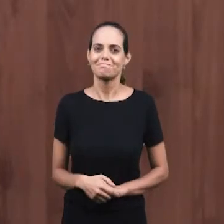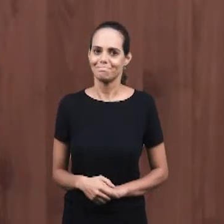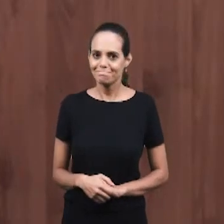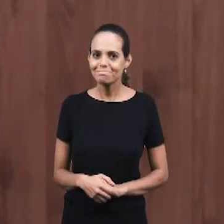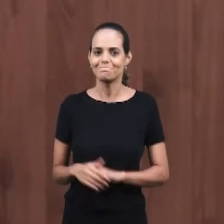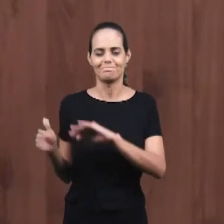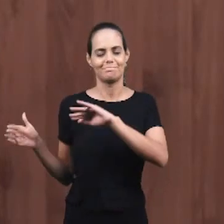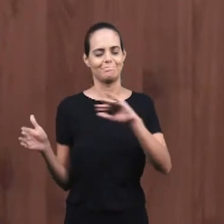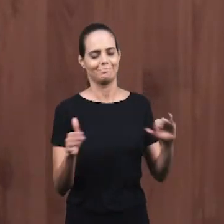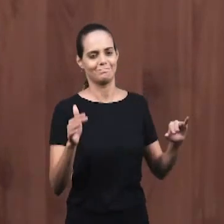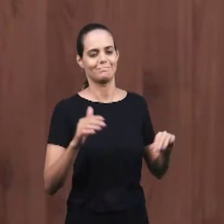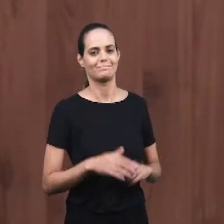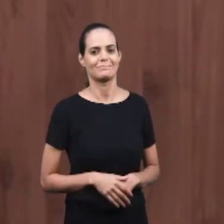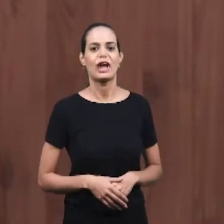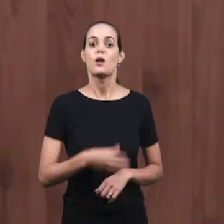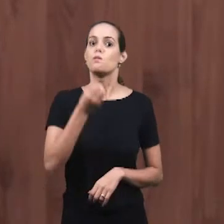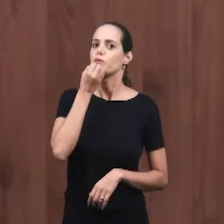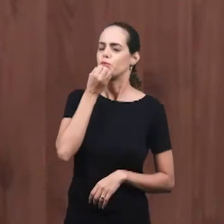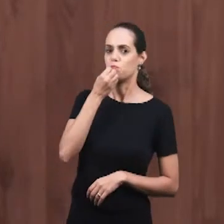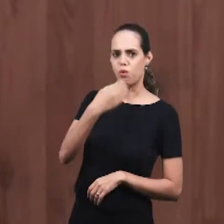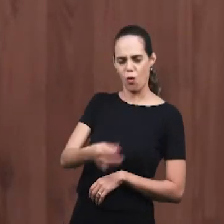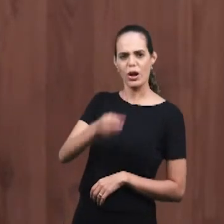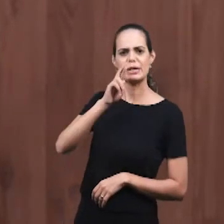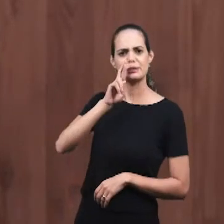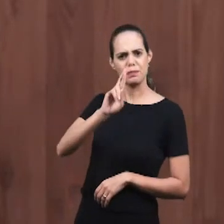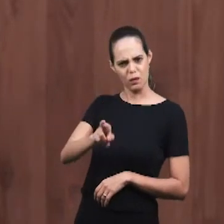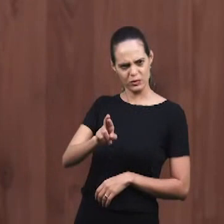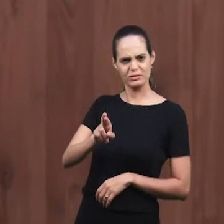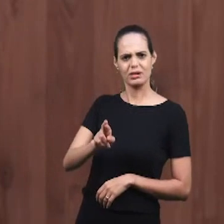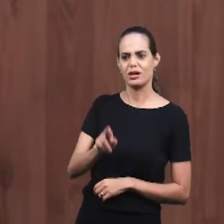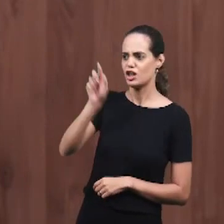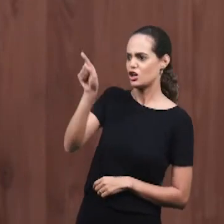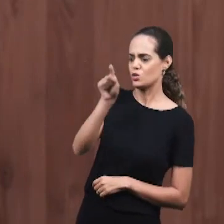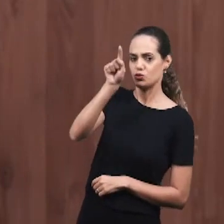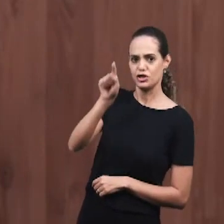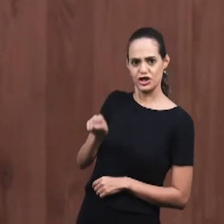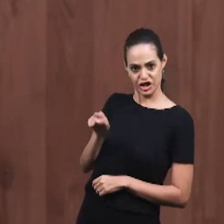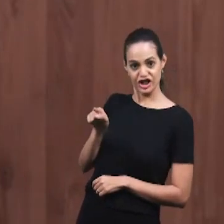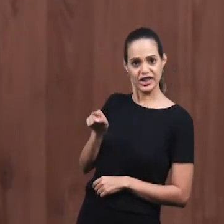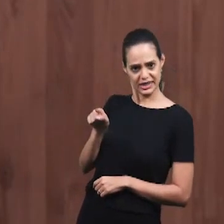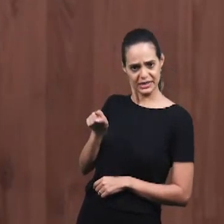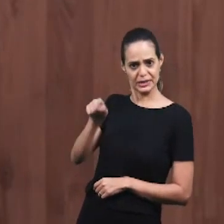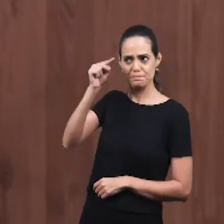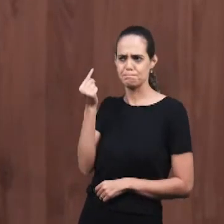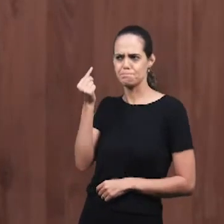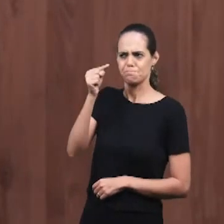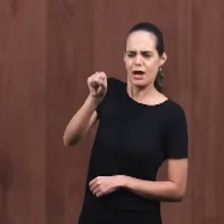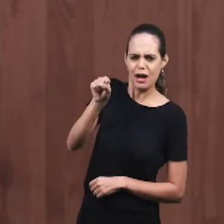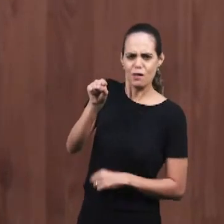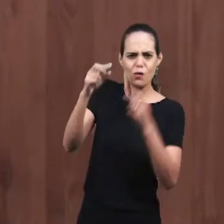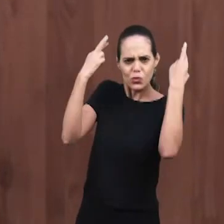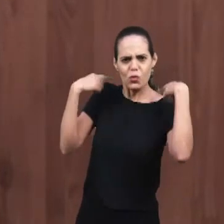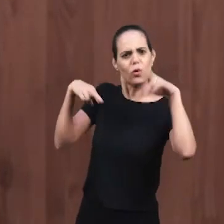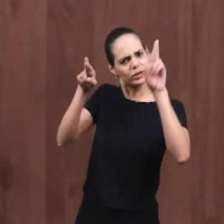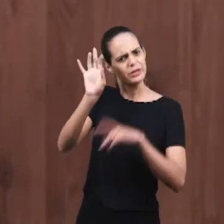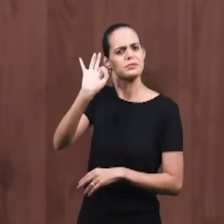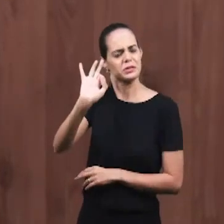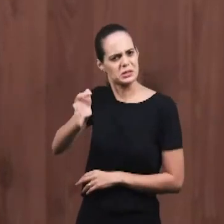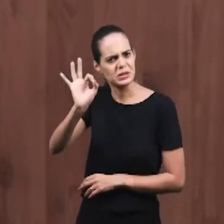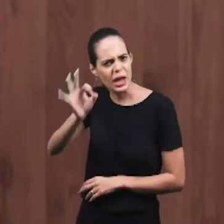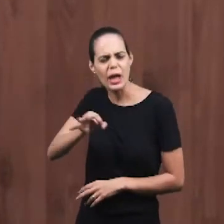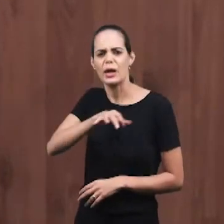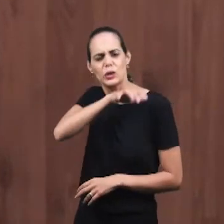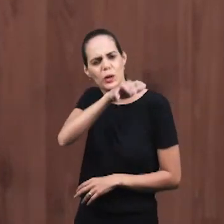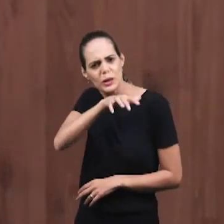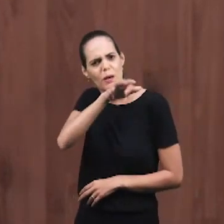a sua resposta. O X colocado aí na posição correta, que é o cordeiro, ou seja, o animalzinho que era usado